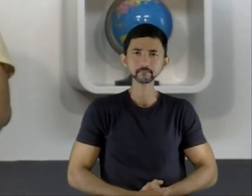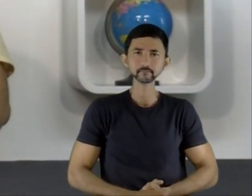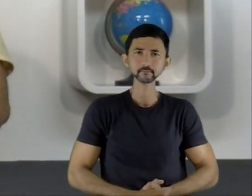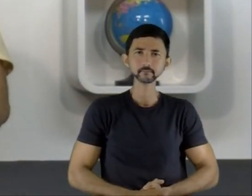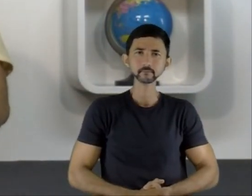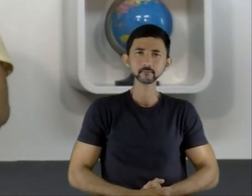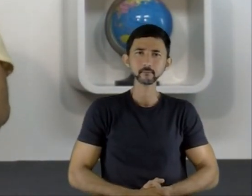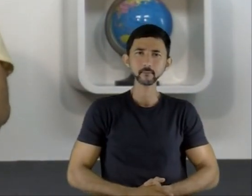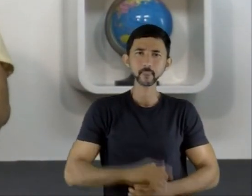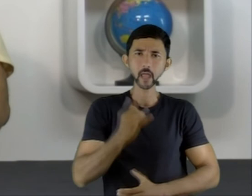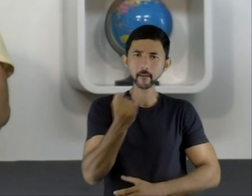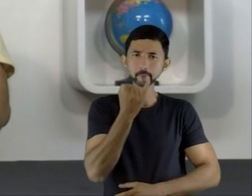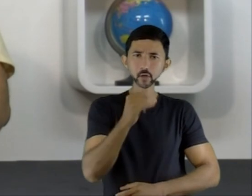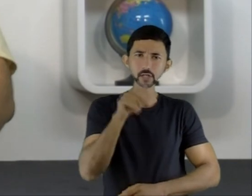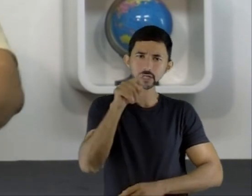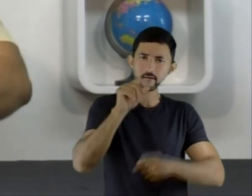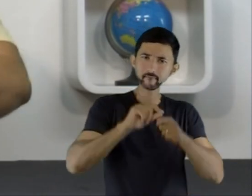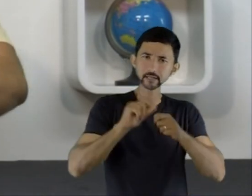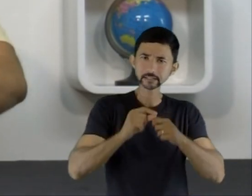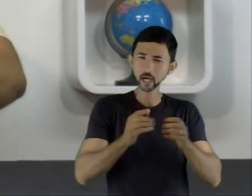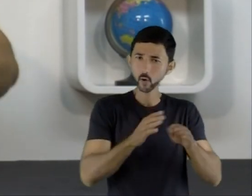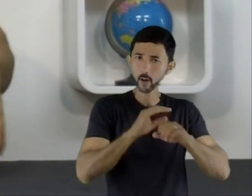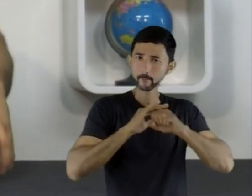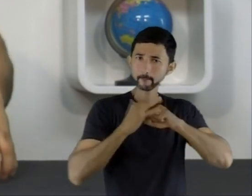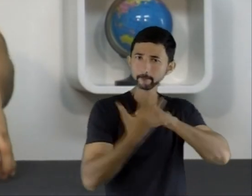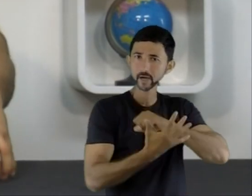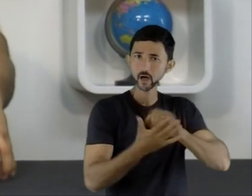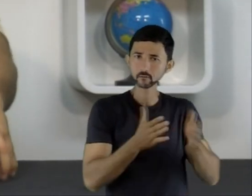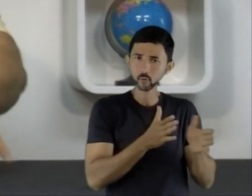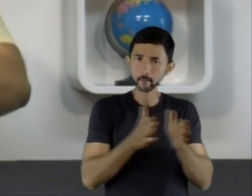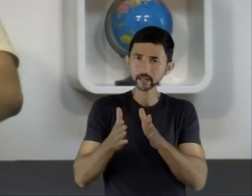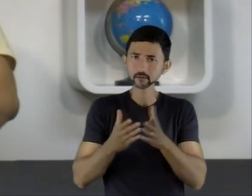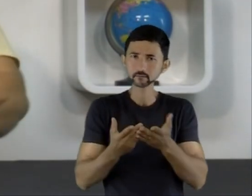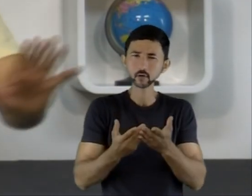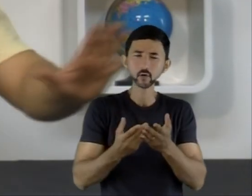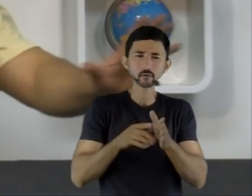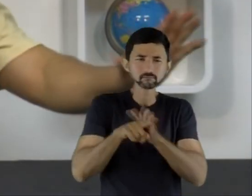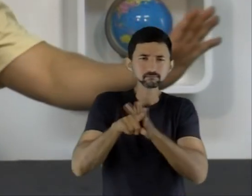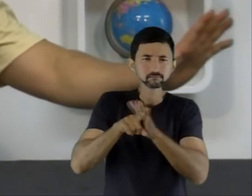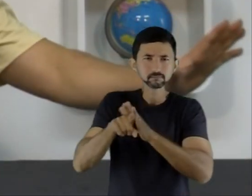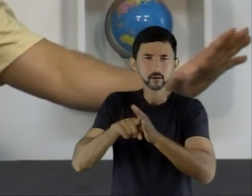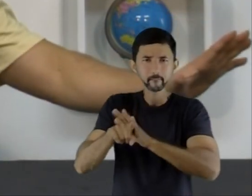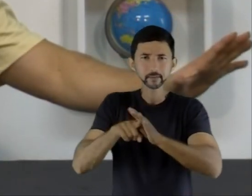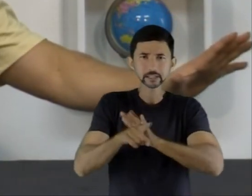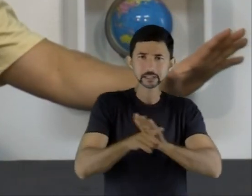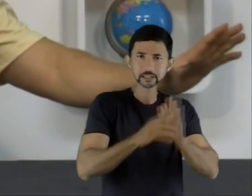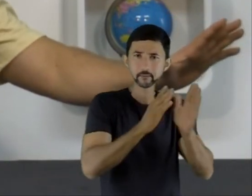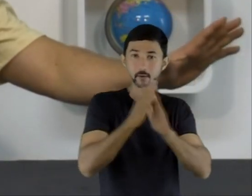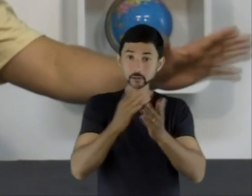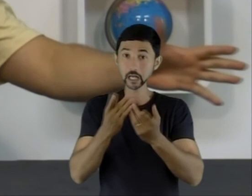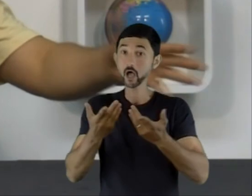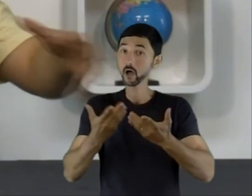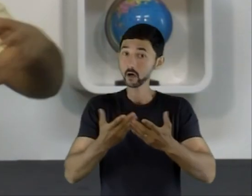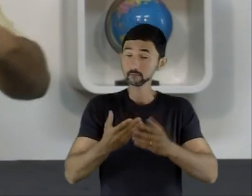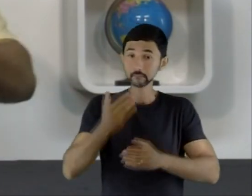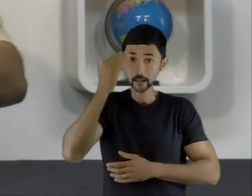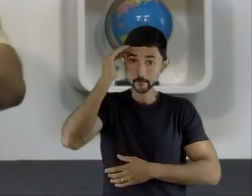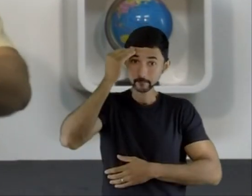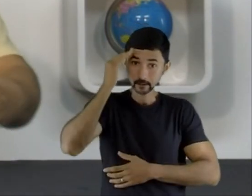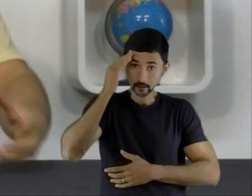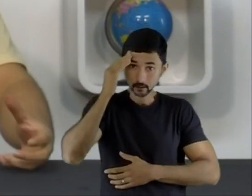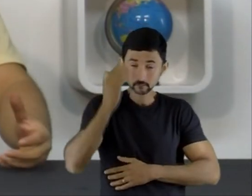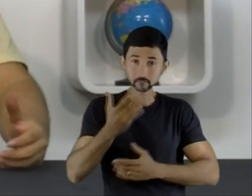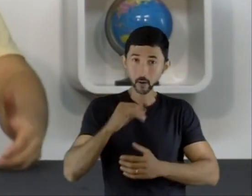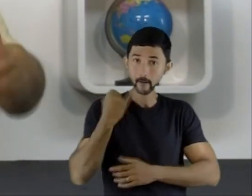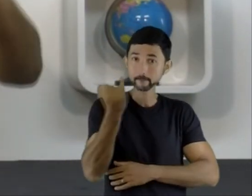isso, certo? Nesse período agora, você consultar a biblioteca também, claro, mantendo o isolamento, certo? Não criar